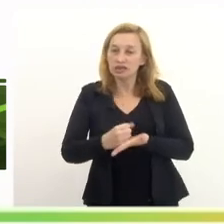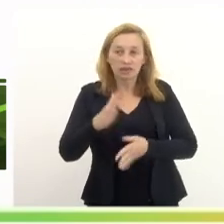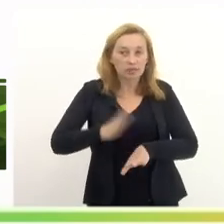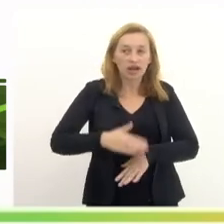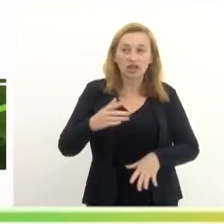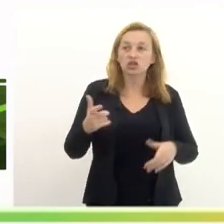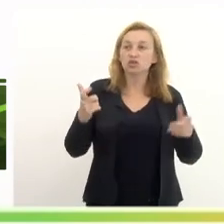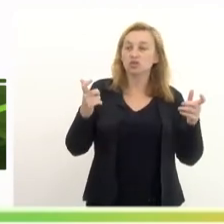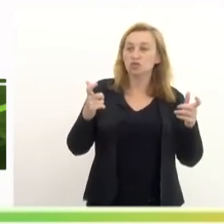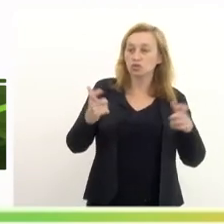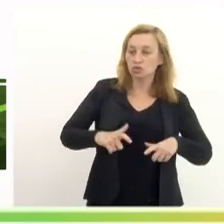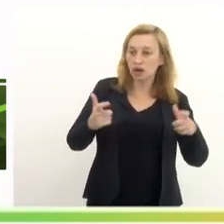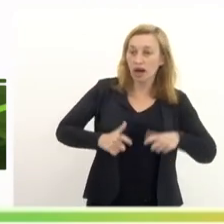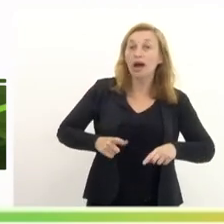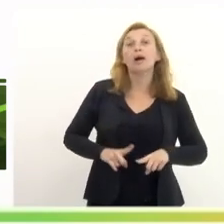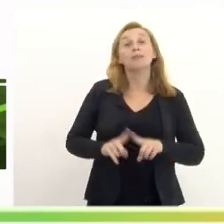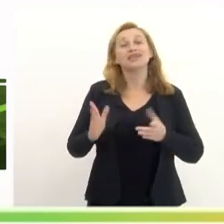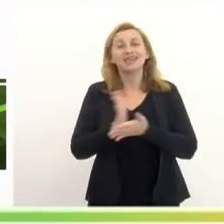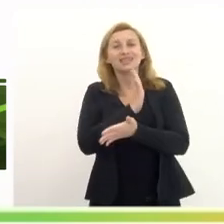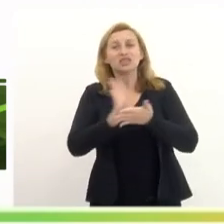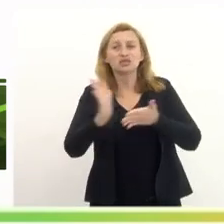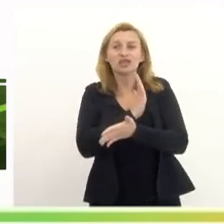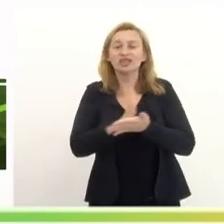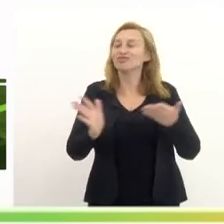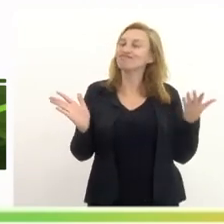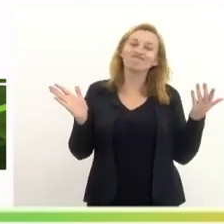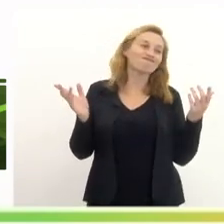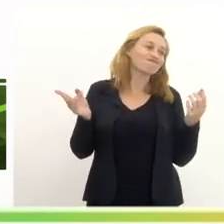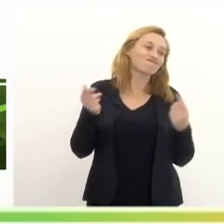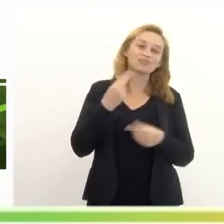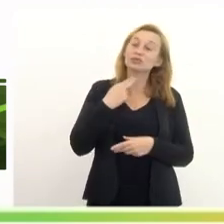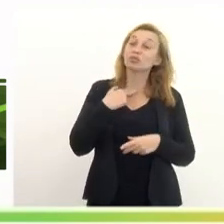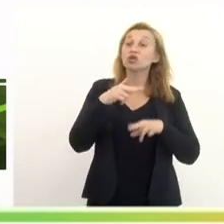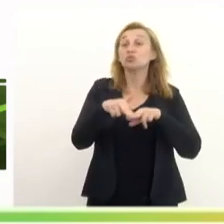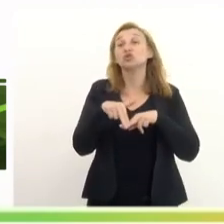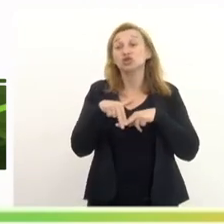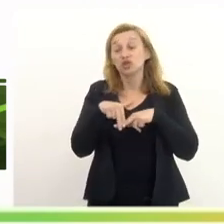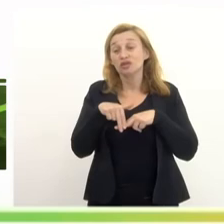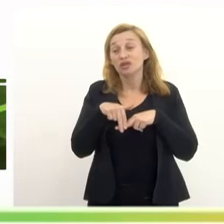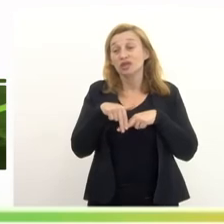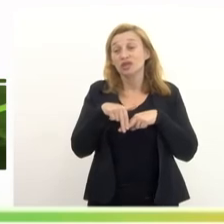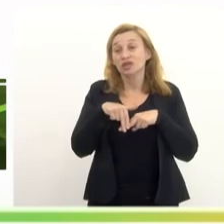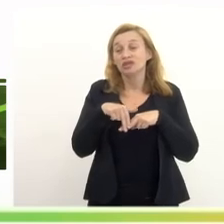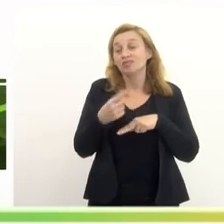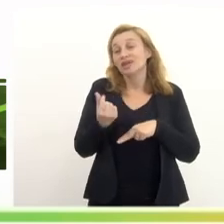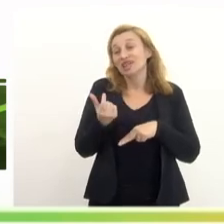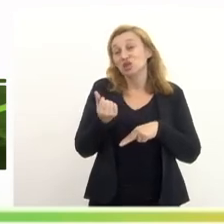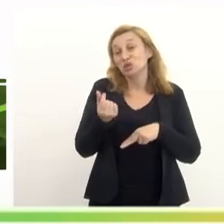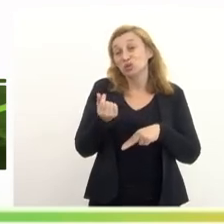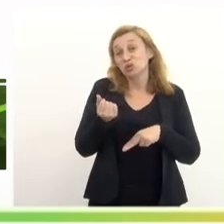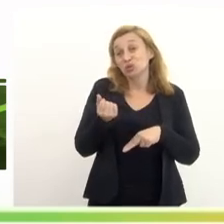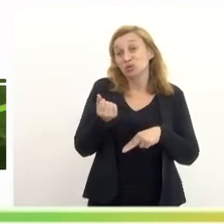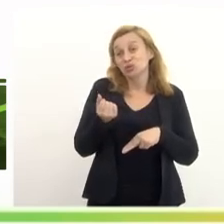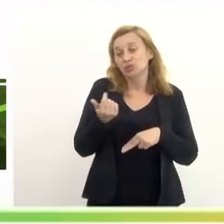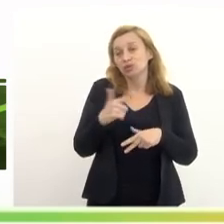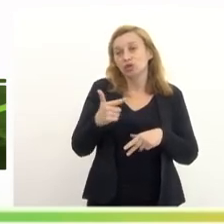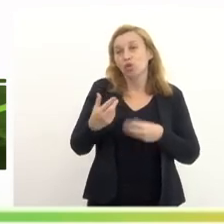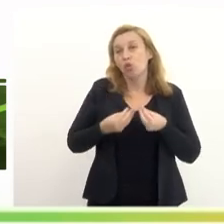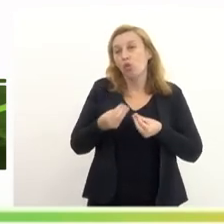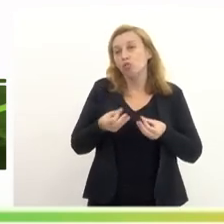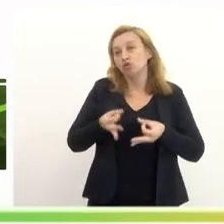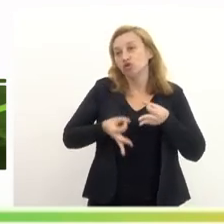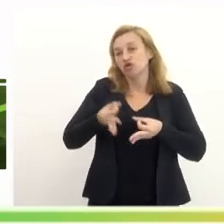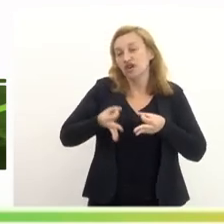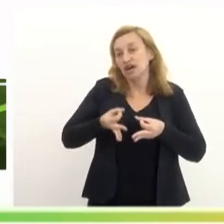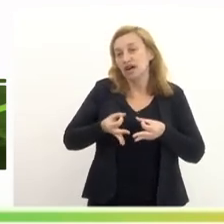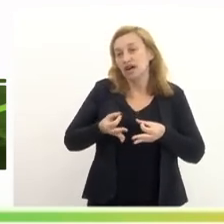locais, né? Só que muitas das vezes isso não é possível em função de preço. Eu não tenho como justificar para o